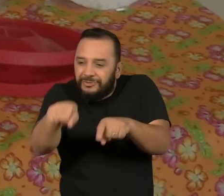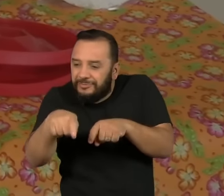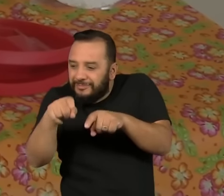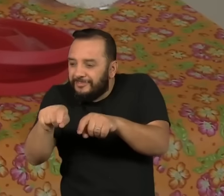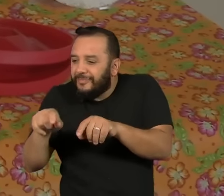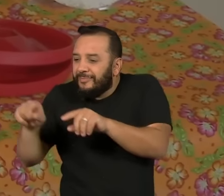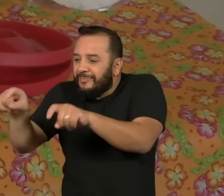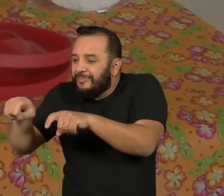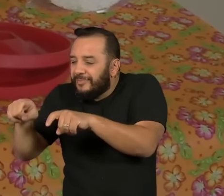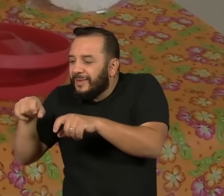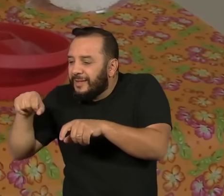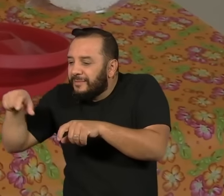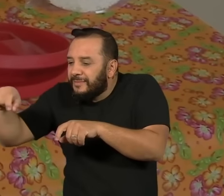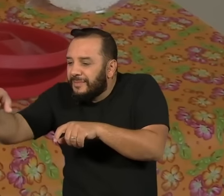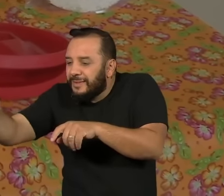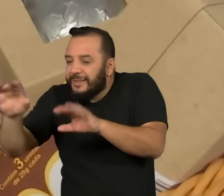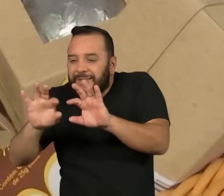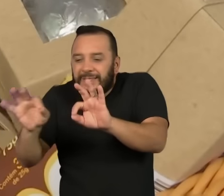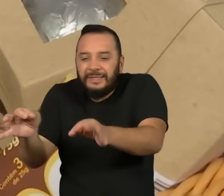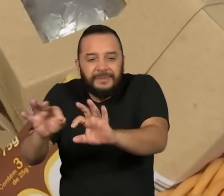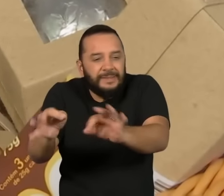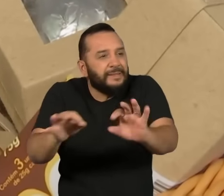plantações, que já fazem